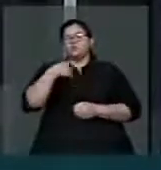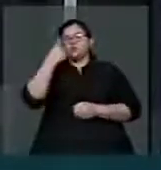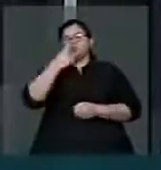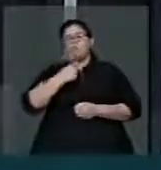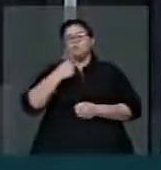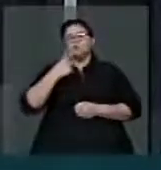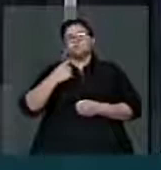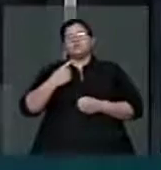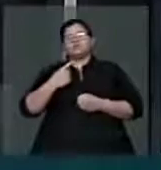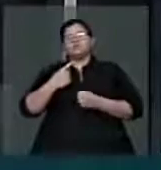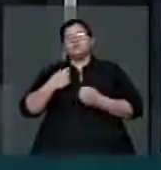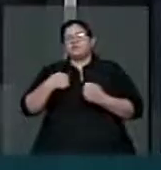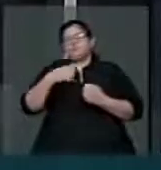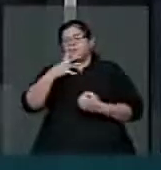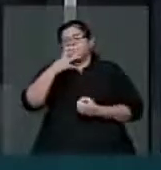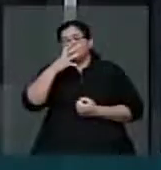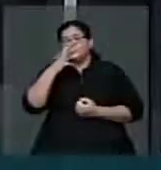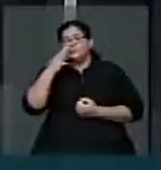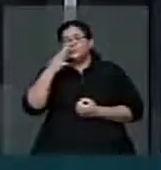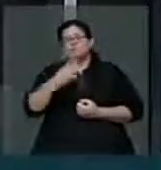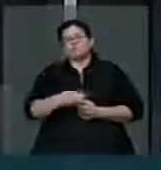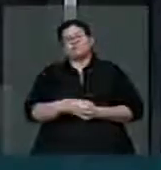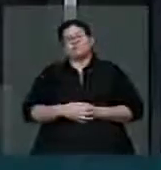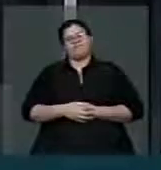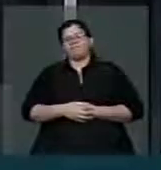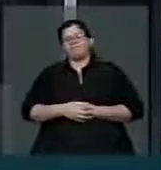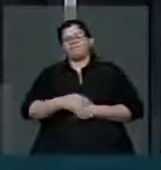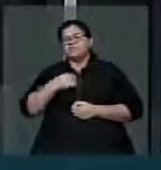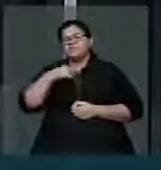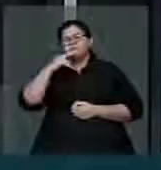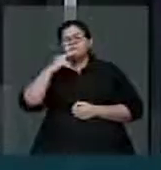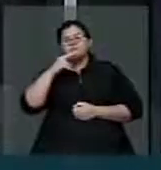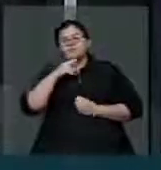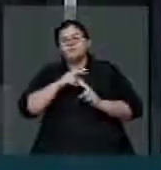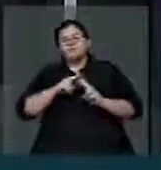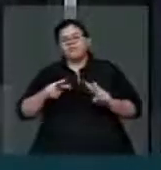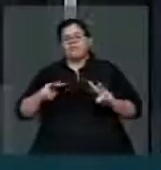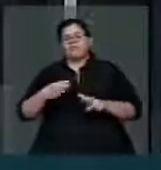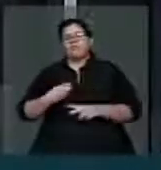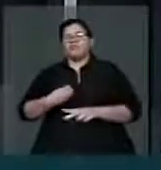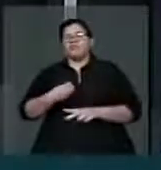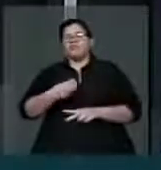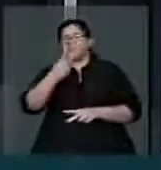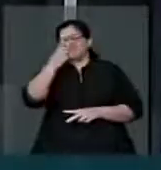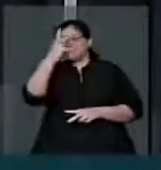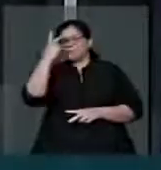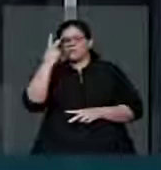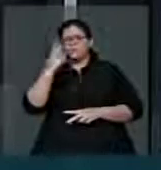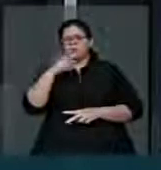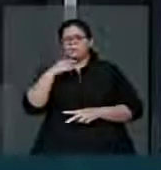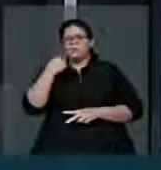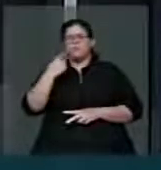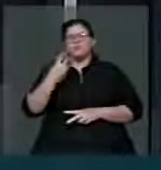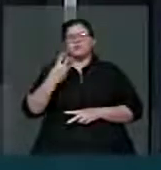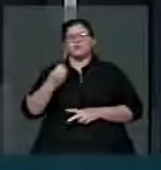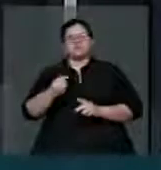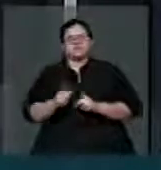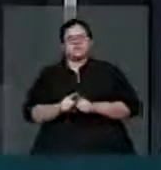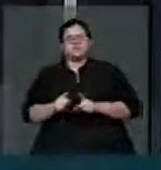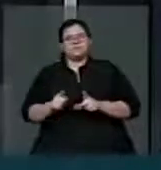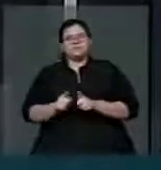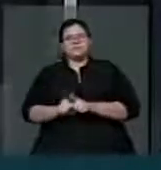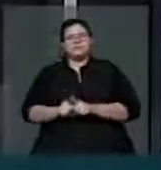pude ver com meus próprios olhos a situação daquelas pessoas, ajudar a providenciar seu traslado para o IML